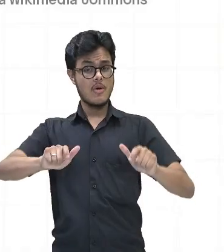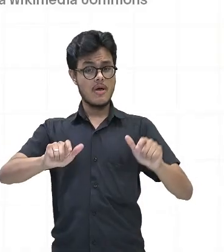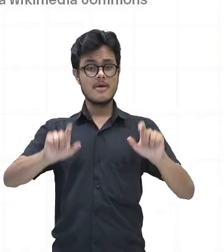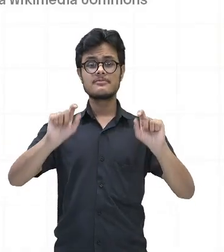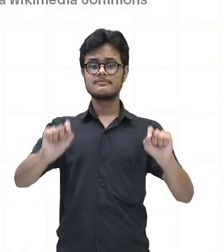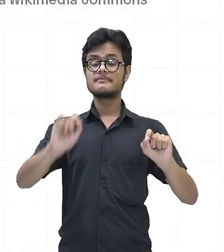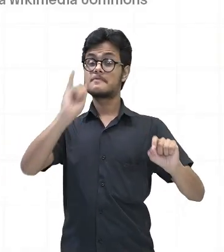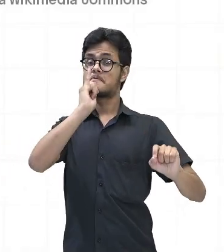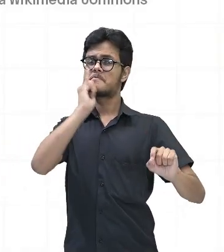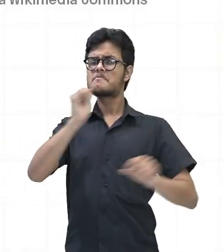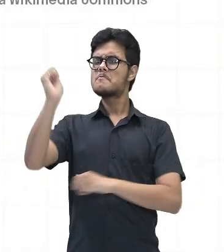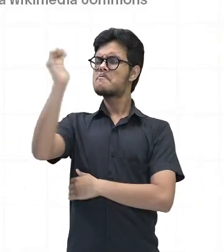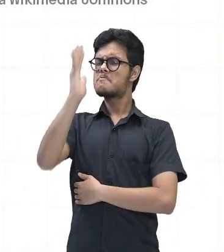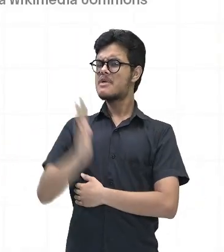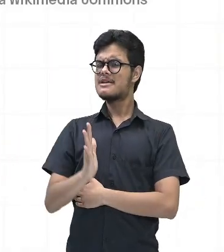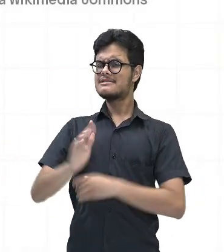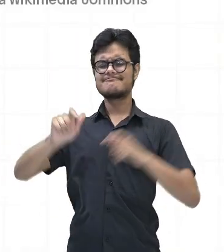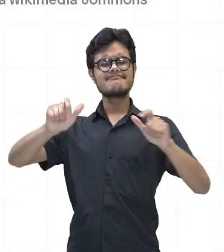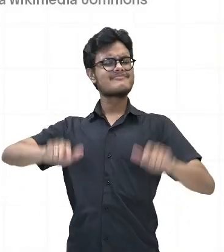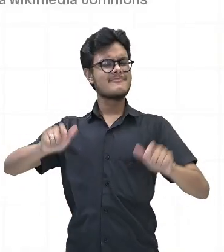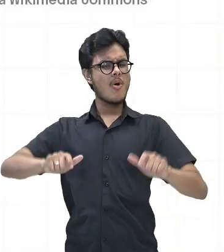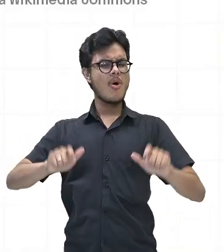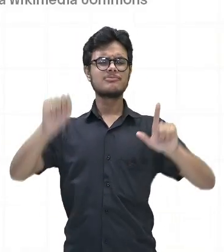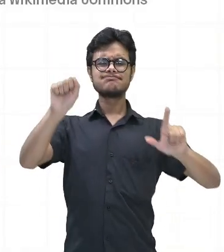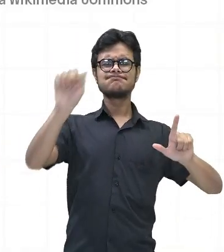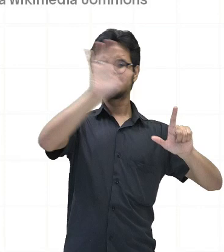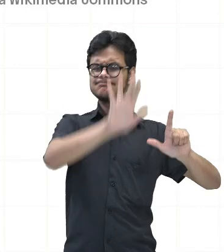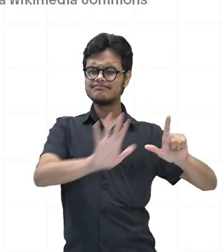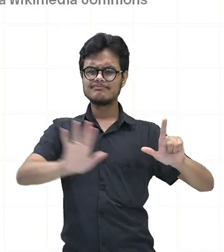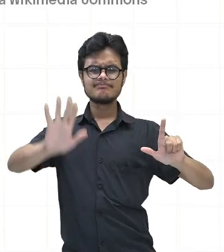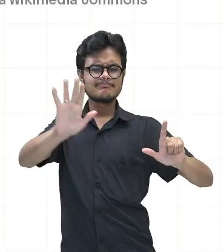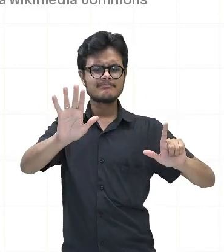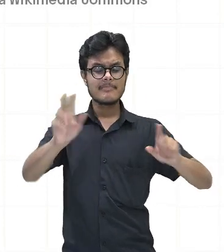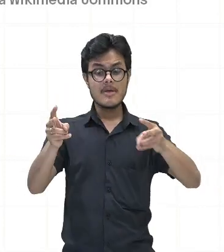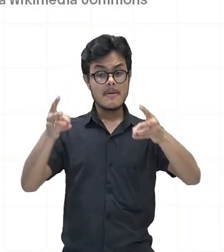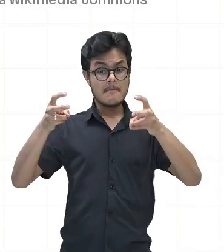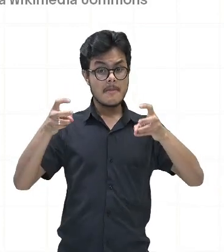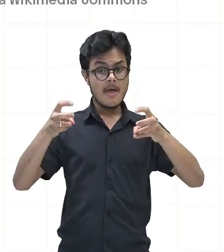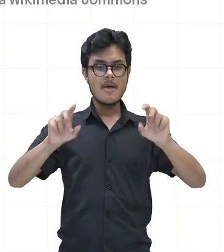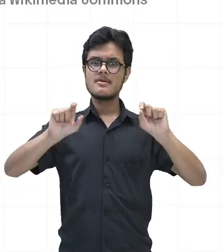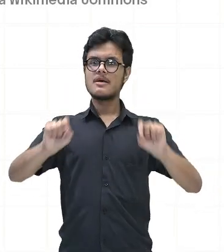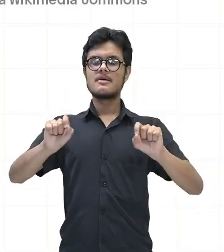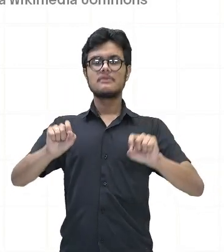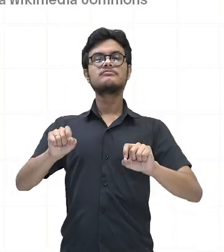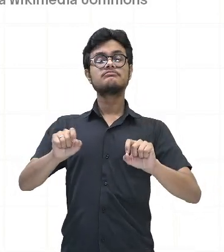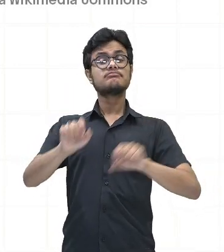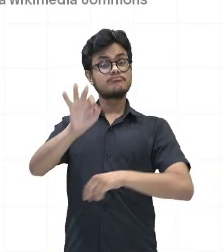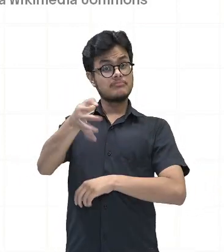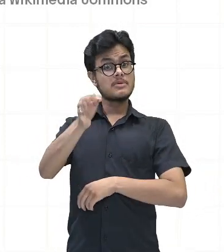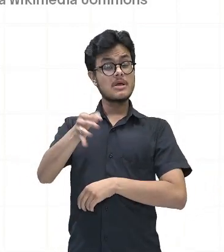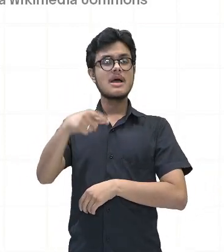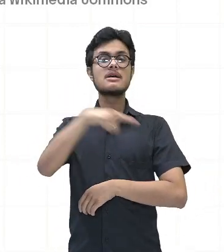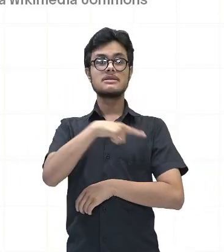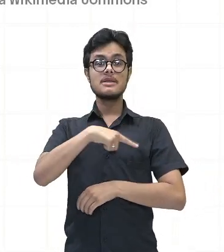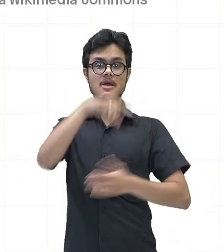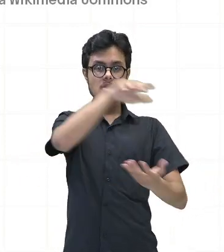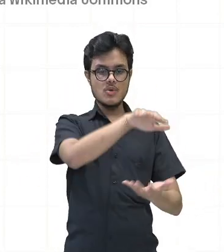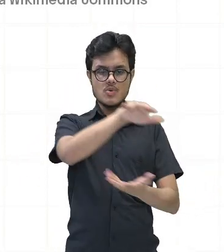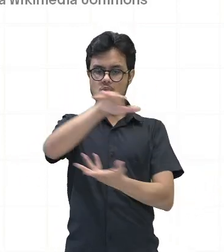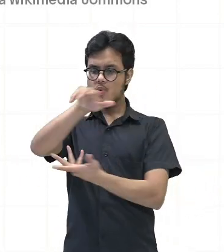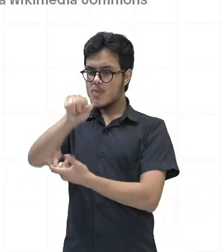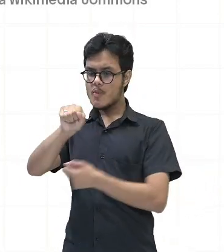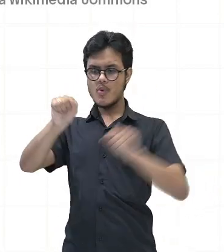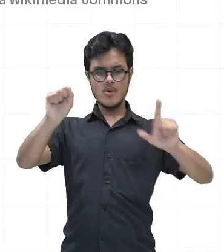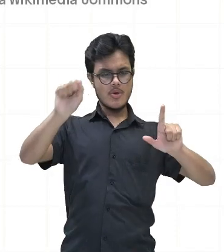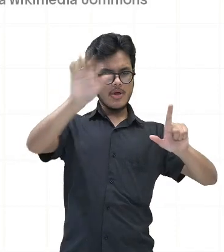do território brasileiro, observando que a gente pode fazer a localização, né, mostrar